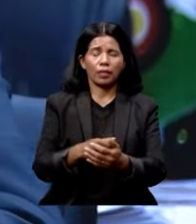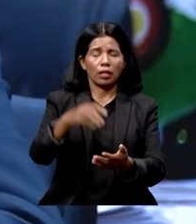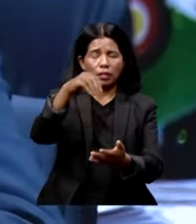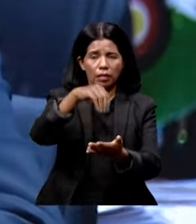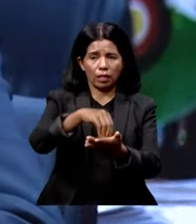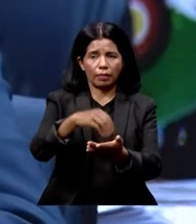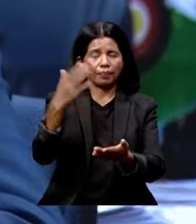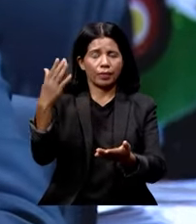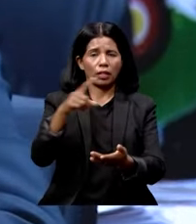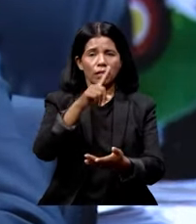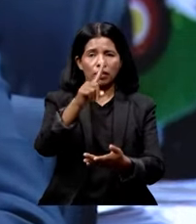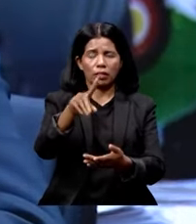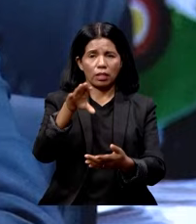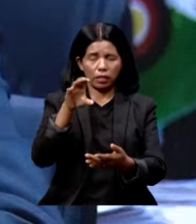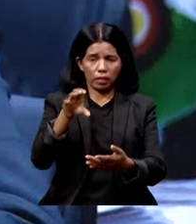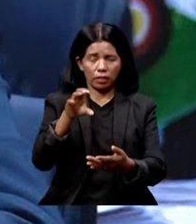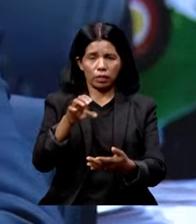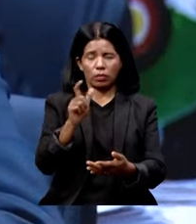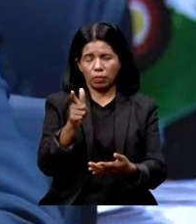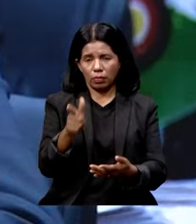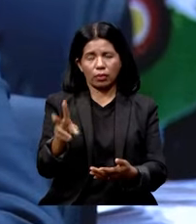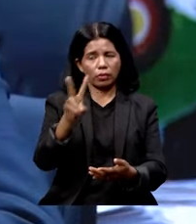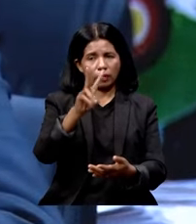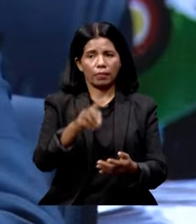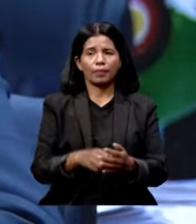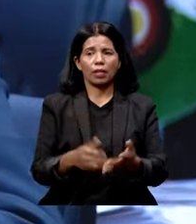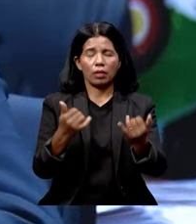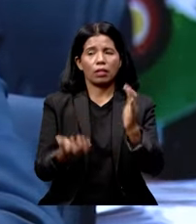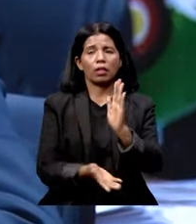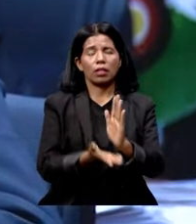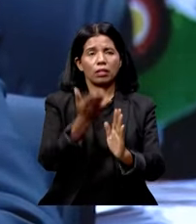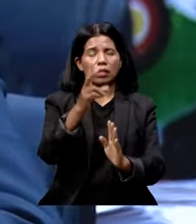ia 122 mil agora saiba